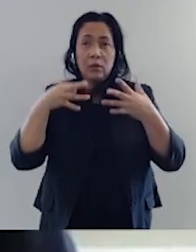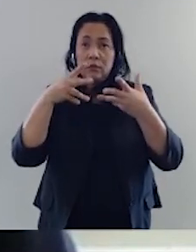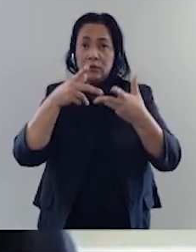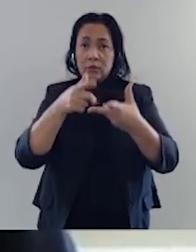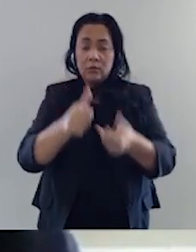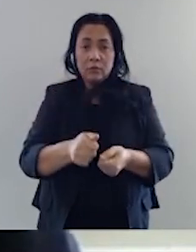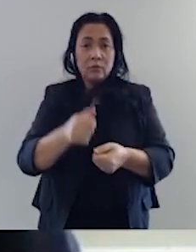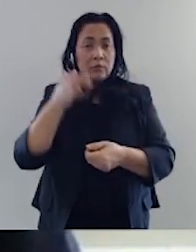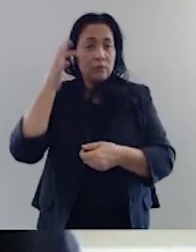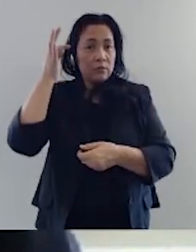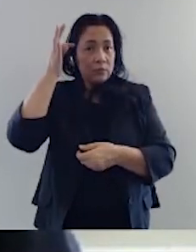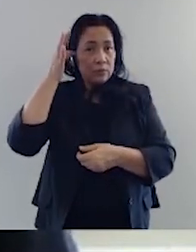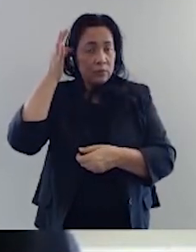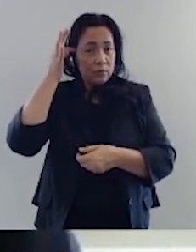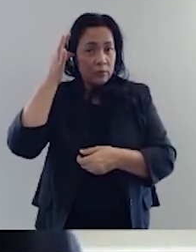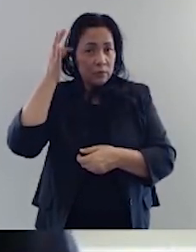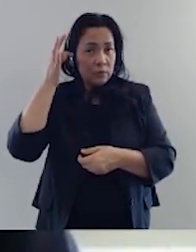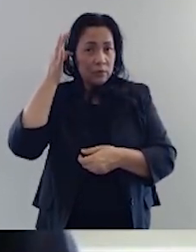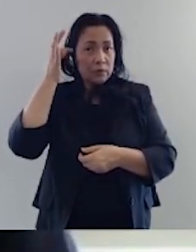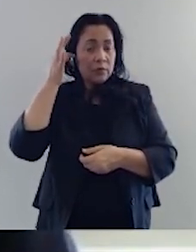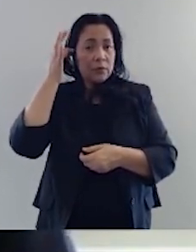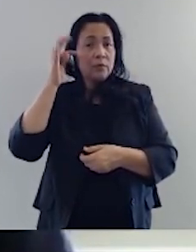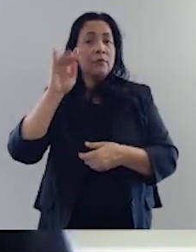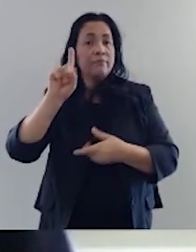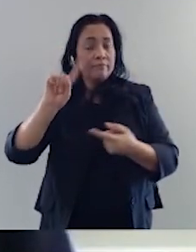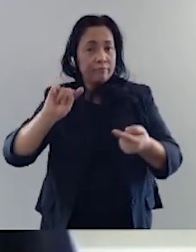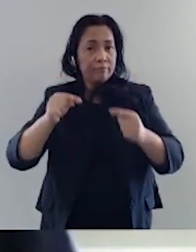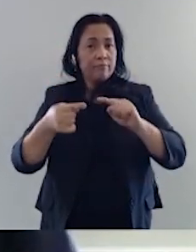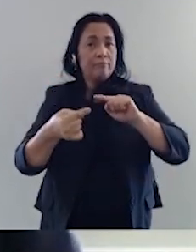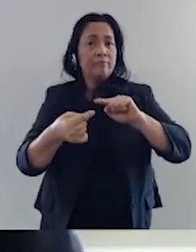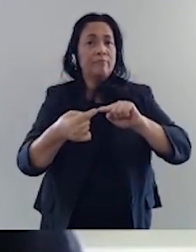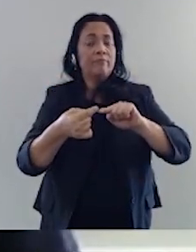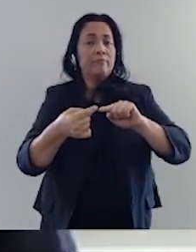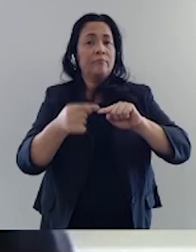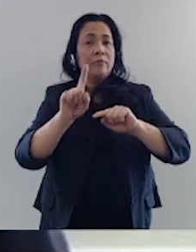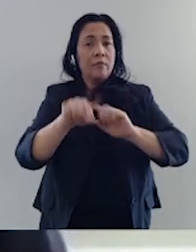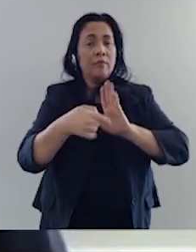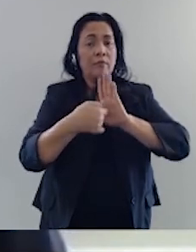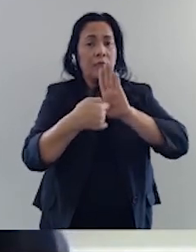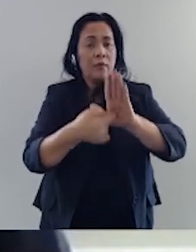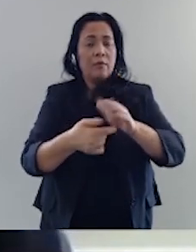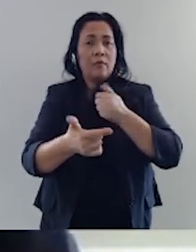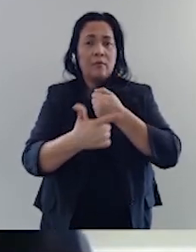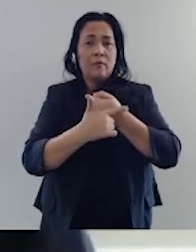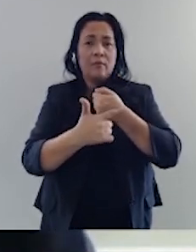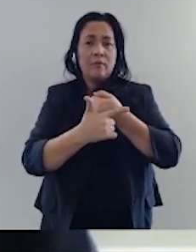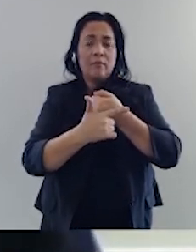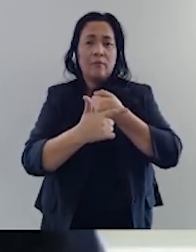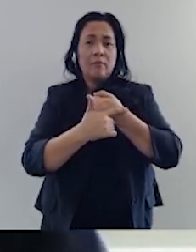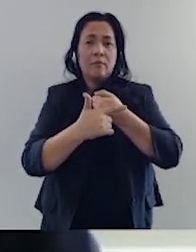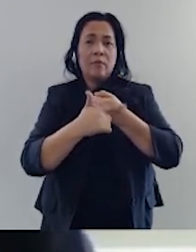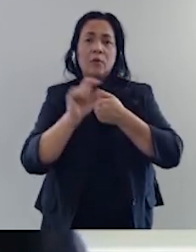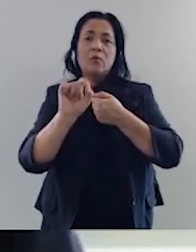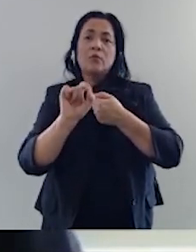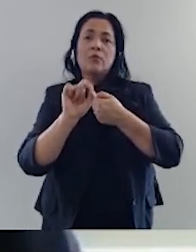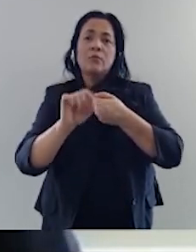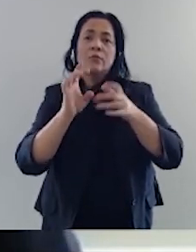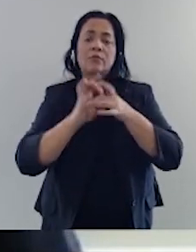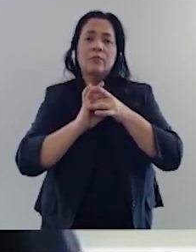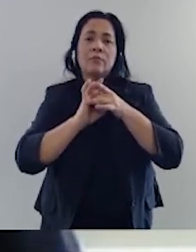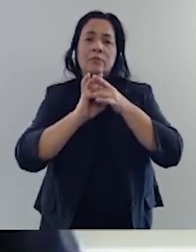eleitos para sustentá-la, decorre, sim, desse papel extraordinário que a advocacia também